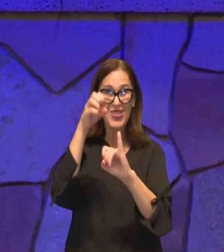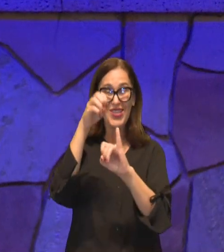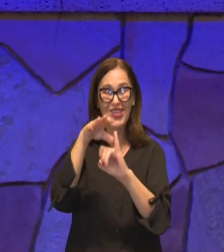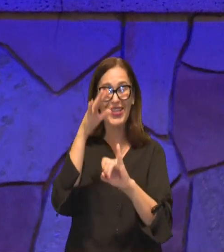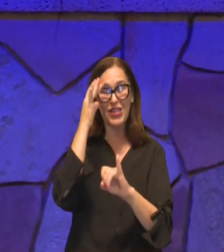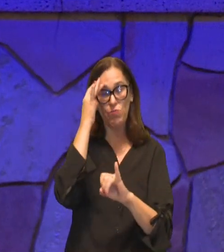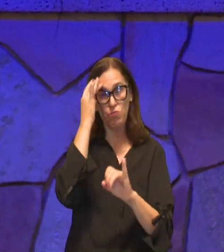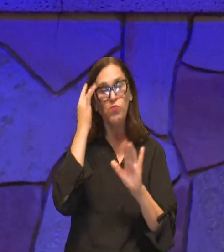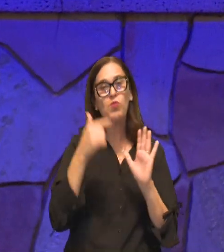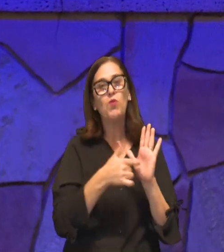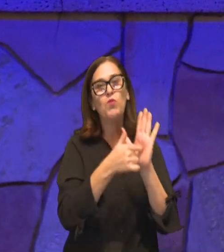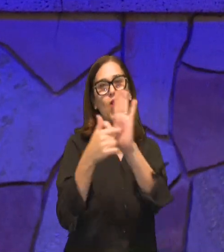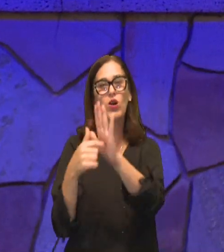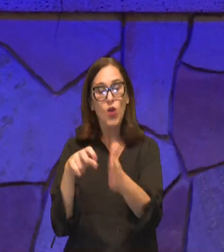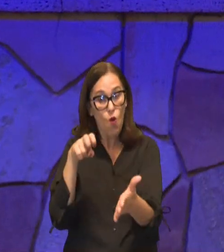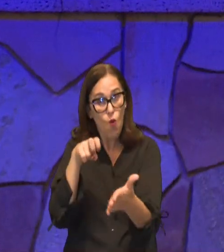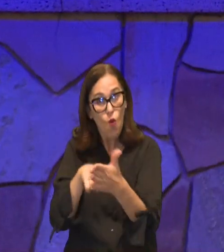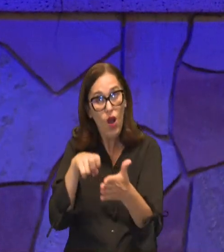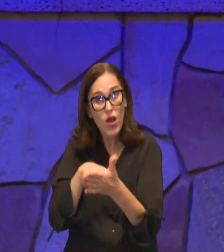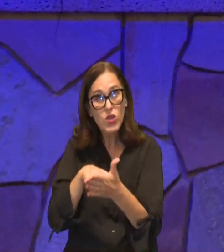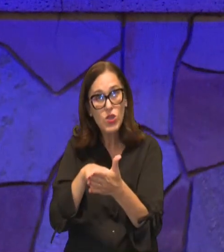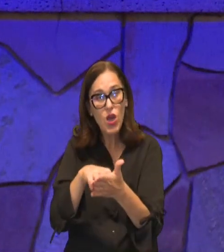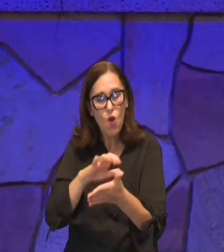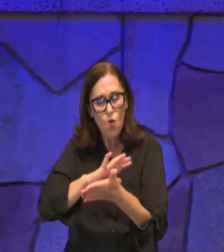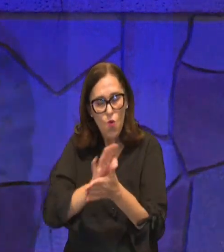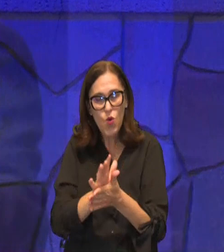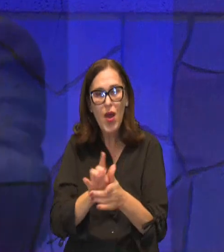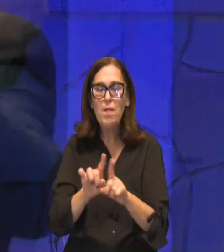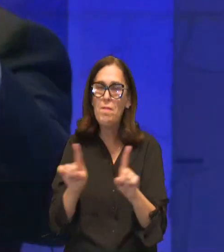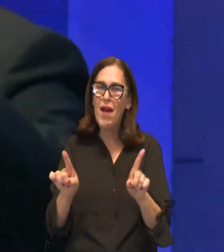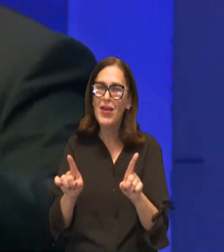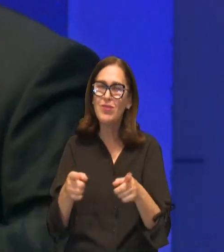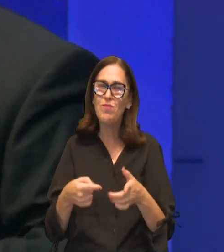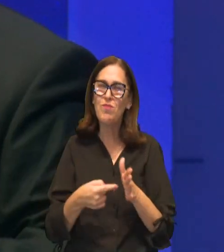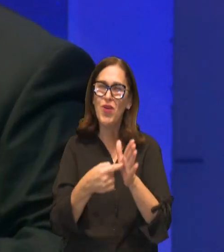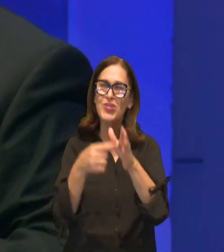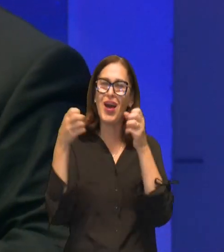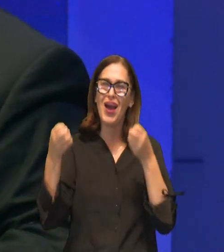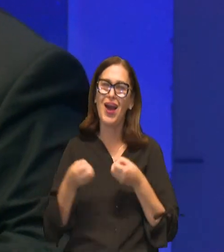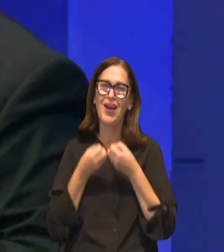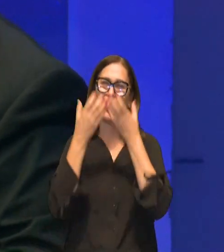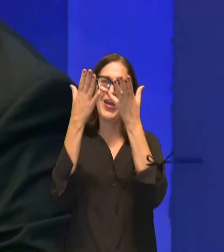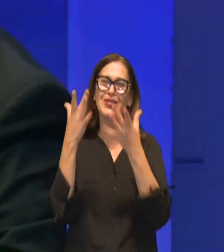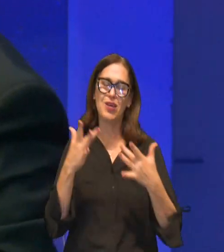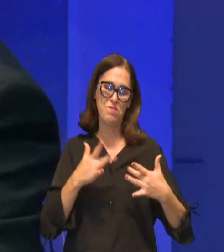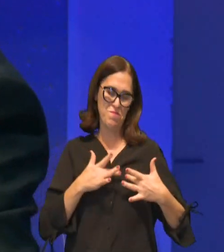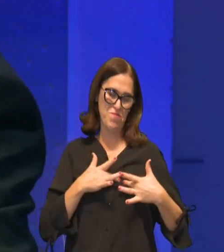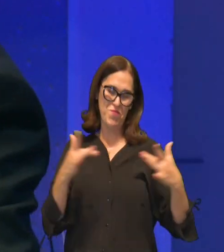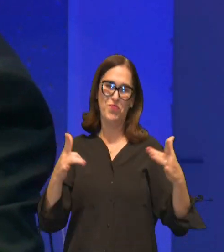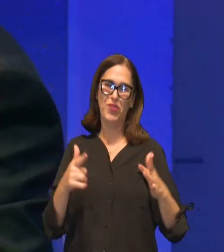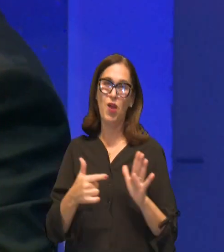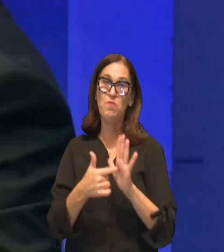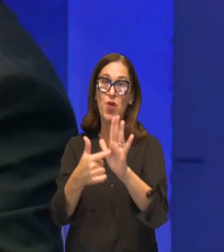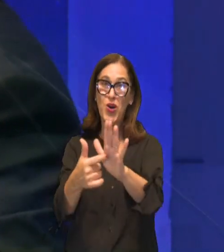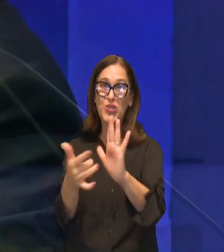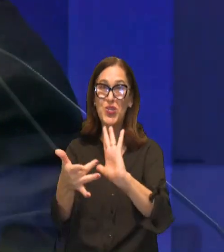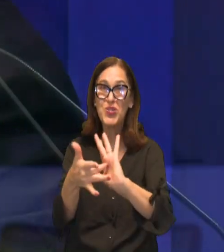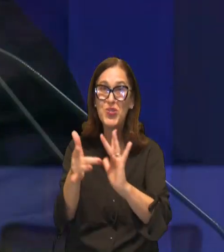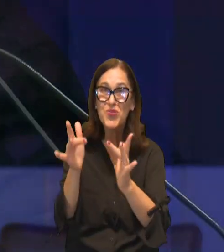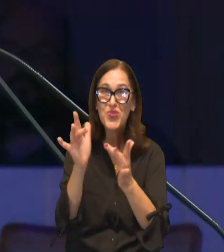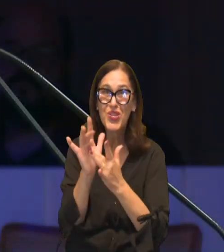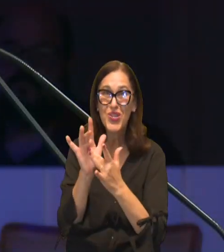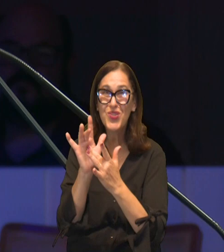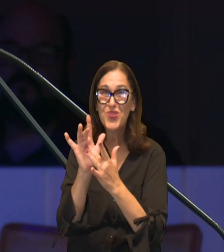que anuncia o castigo, a opressão, mas também a graça e a misericórdia do Senhor, e aponta para Jesus Cristo que